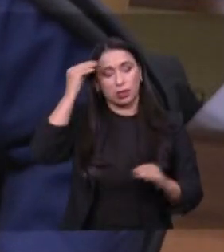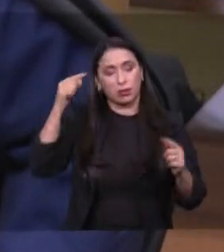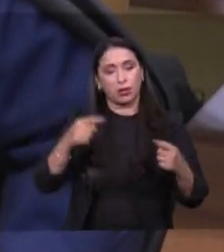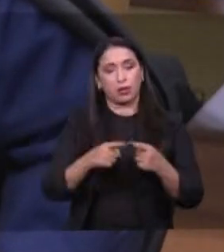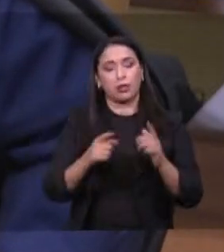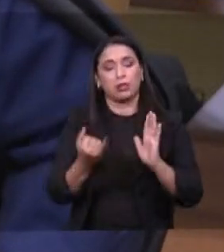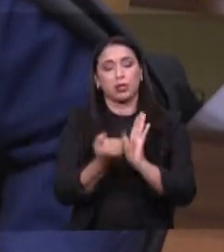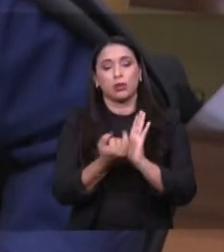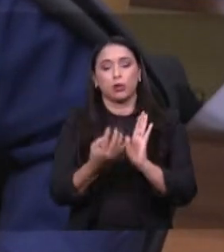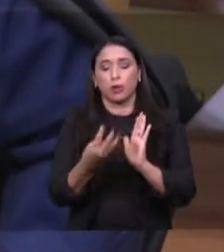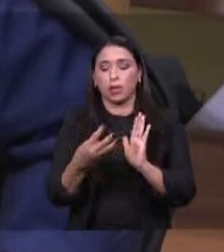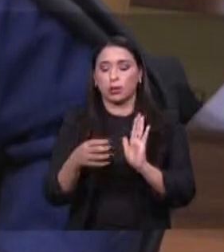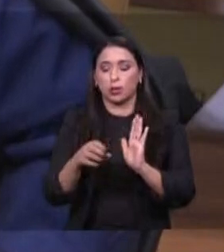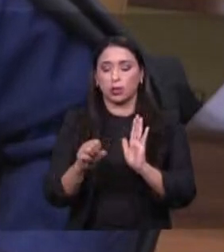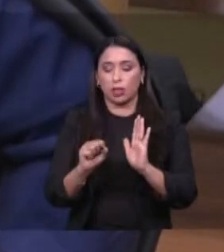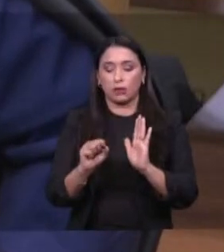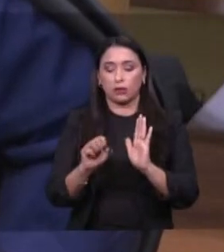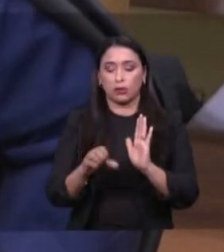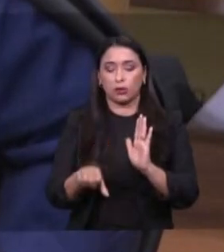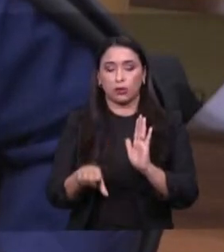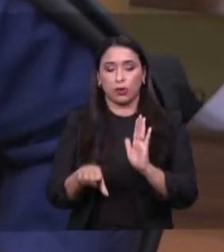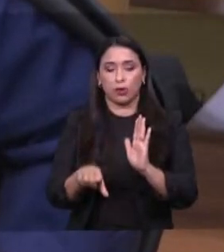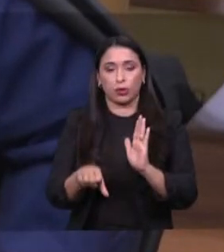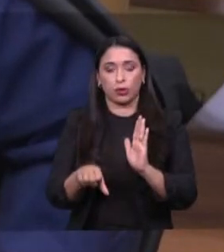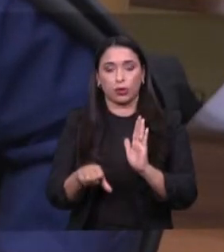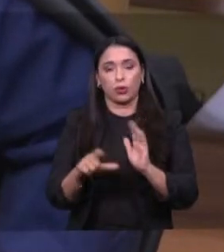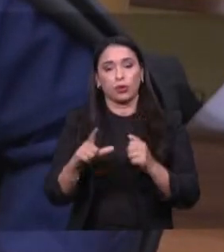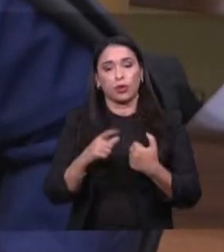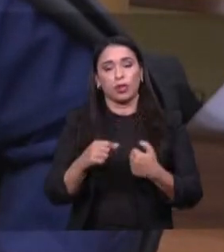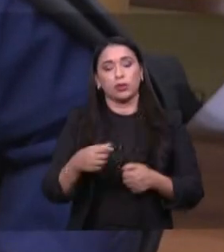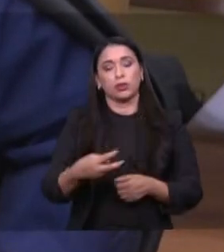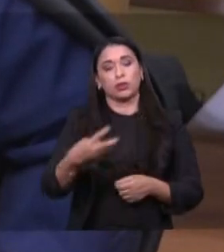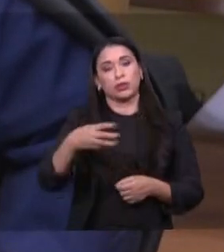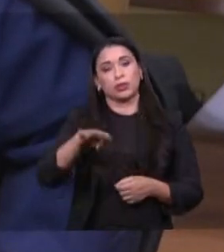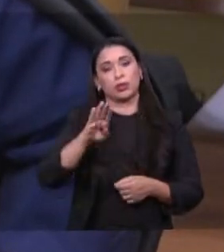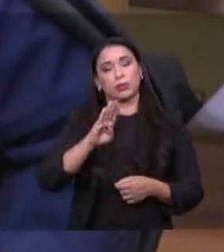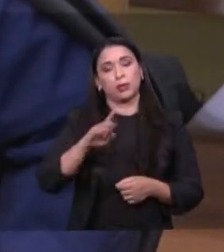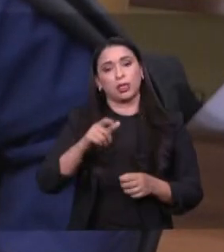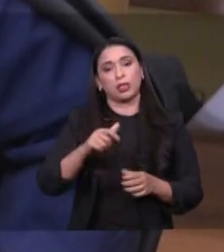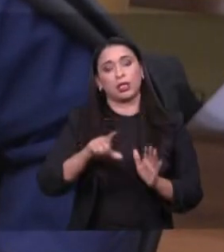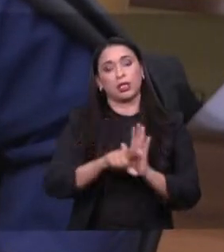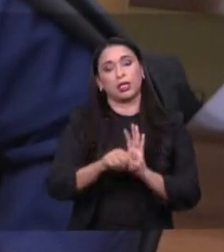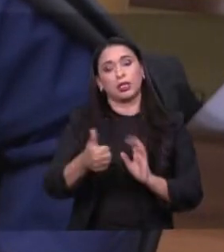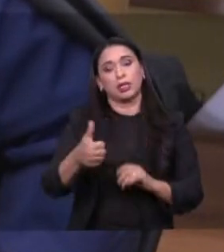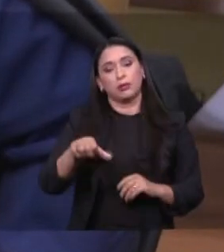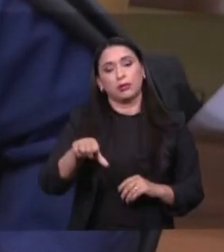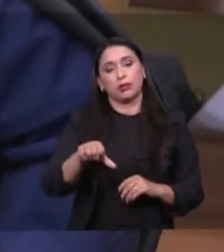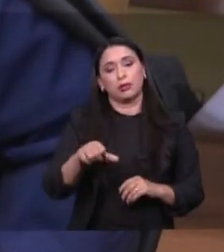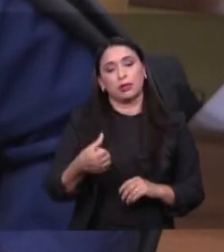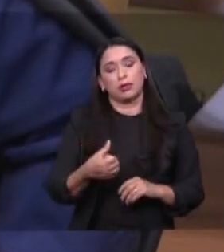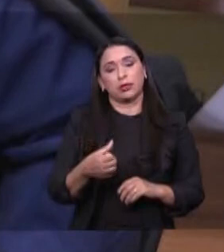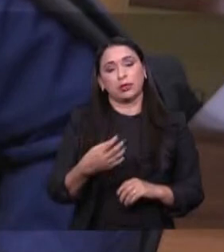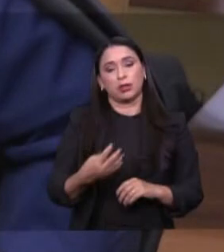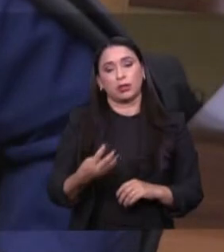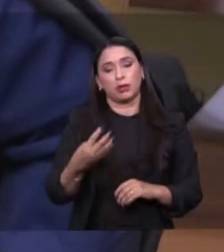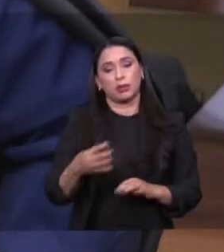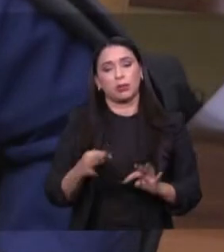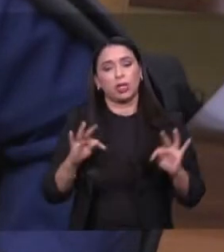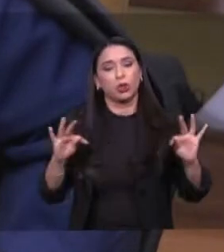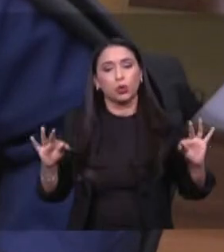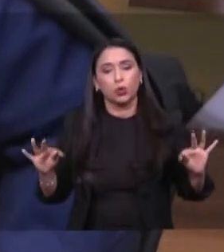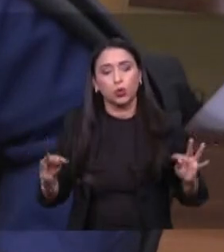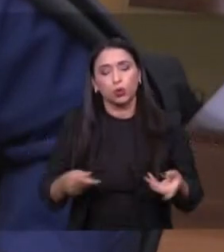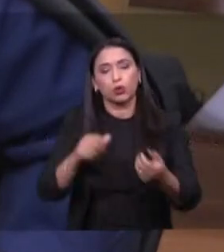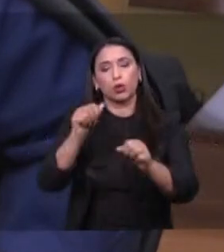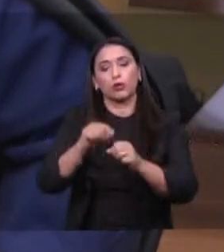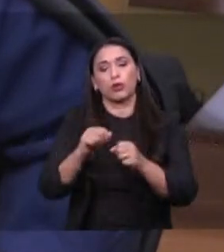incisos 4, 8º e 9º do artigo 3º B da Lei 13.964, para que todos os atos